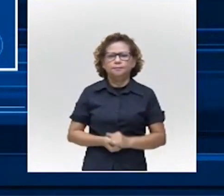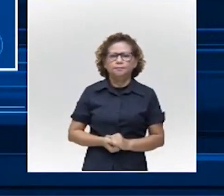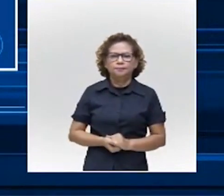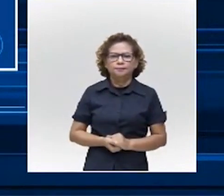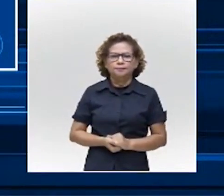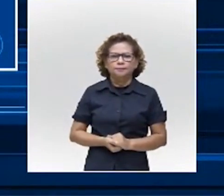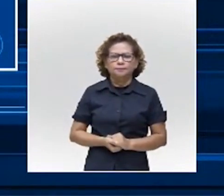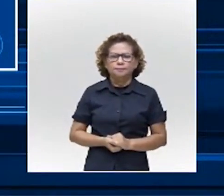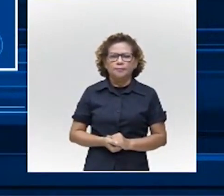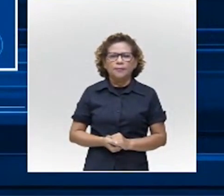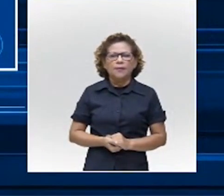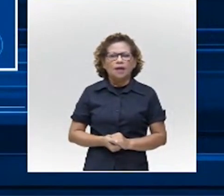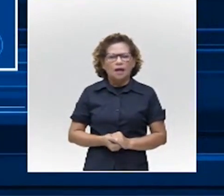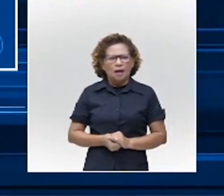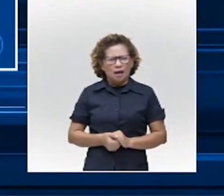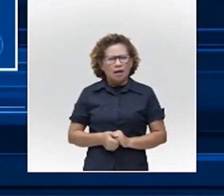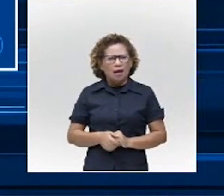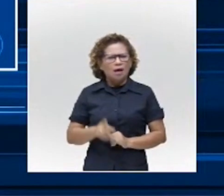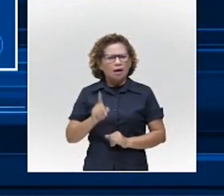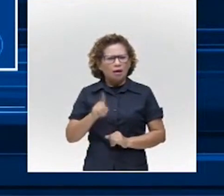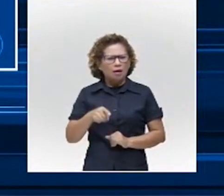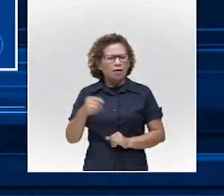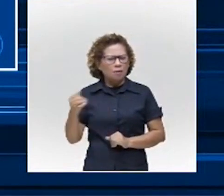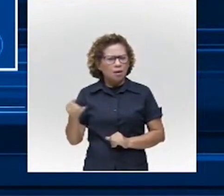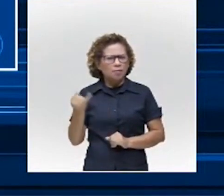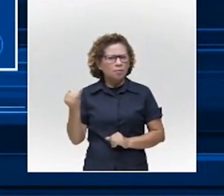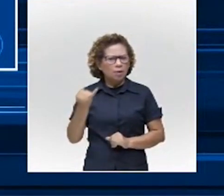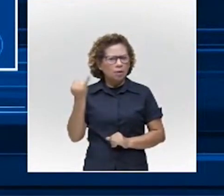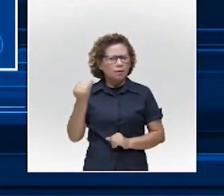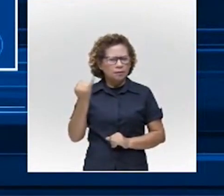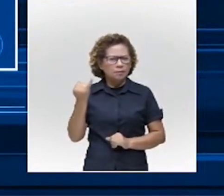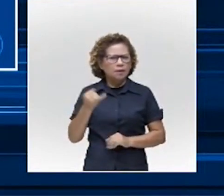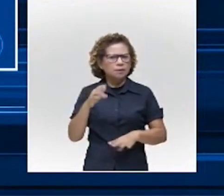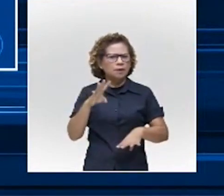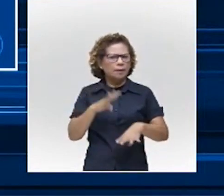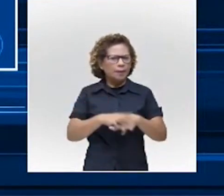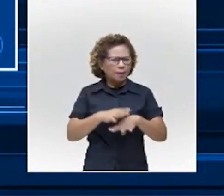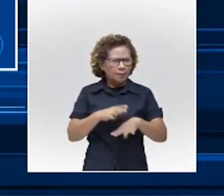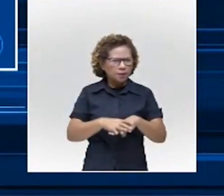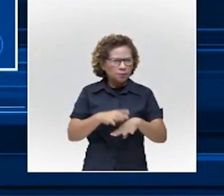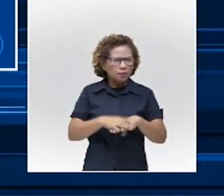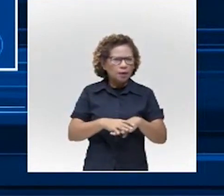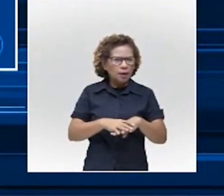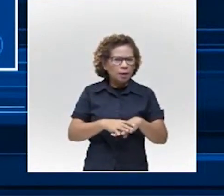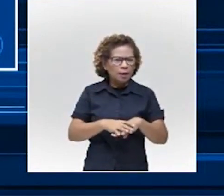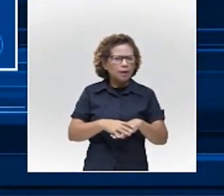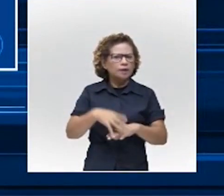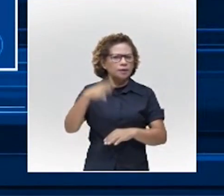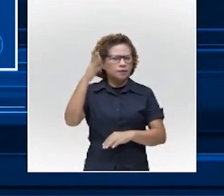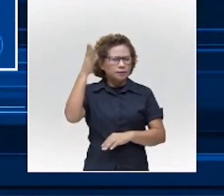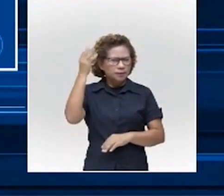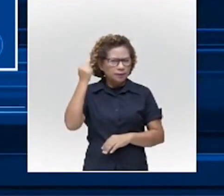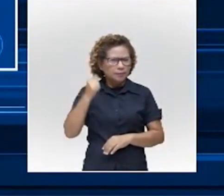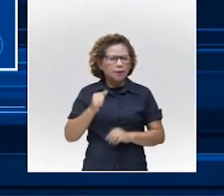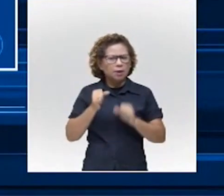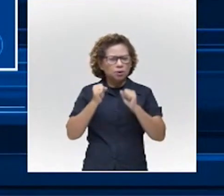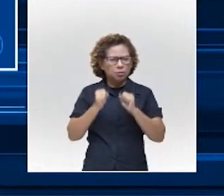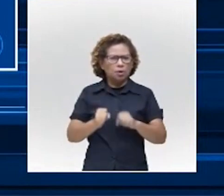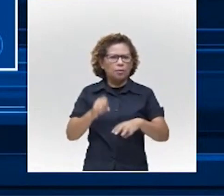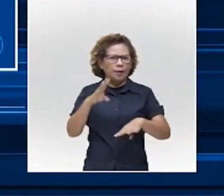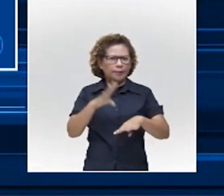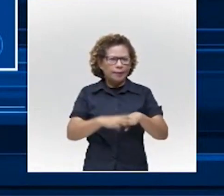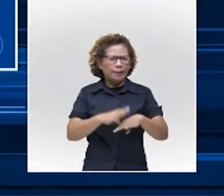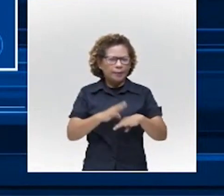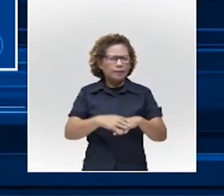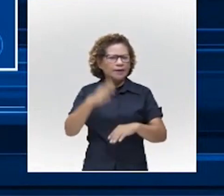considerado uma das mais importantes descobertas da matemática. Com ele, pode-se descobrir a medida de um lado de um